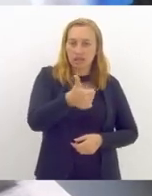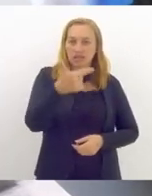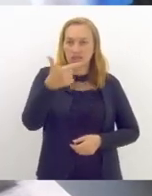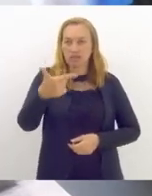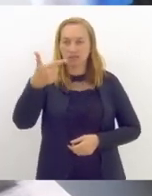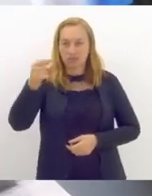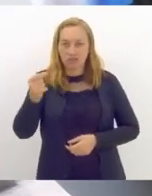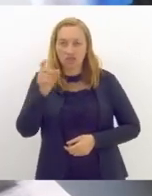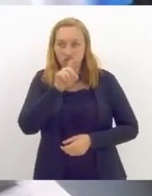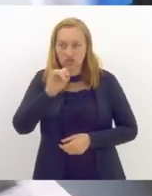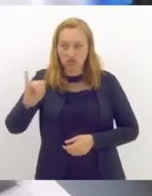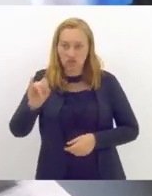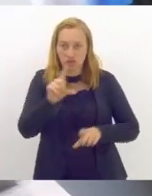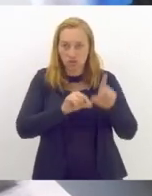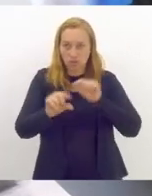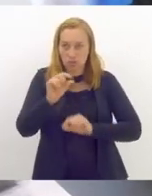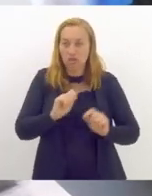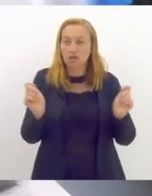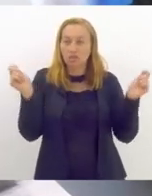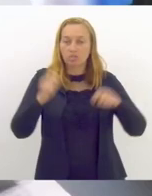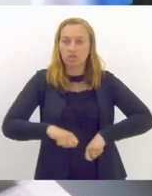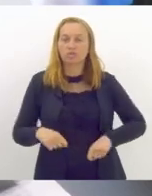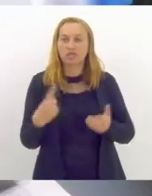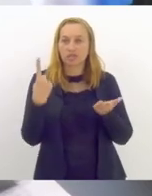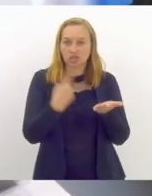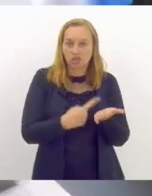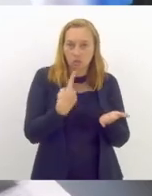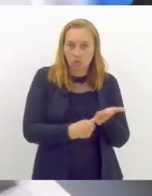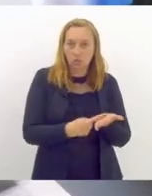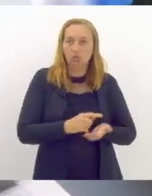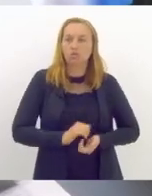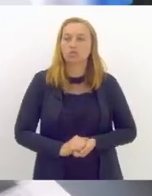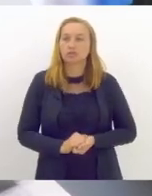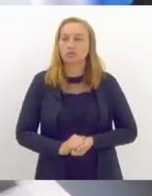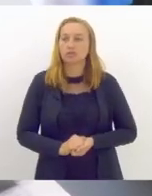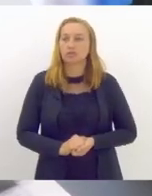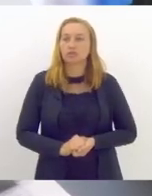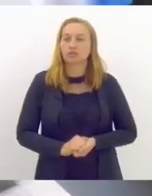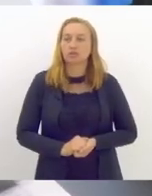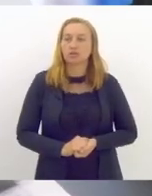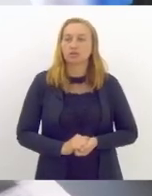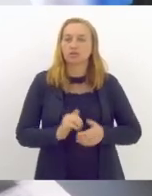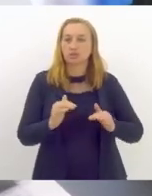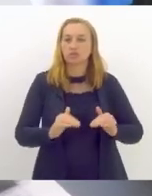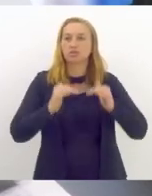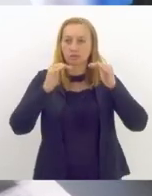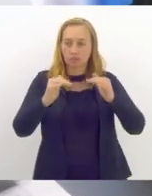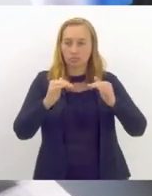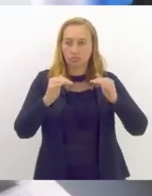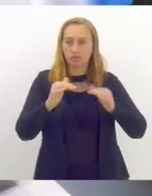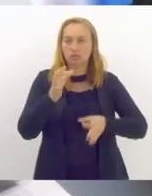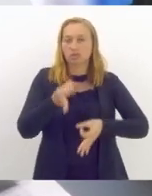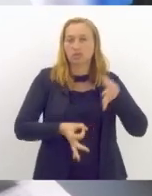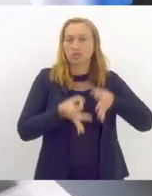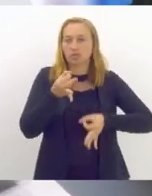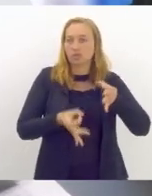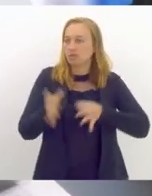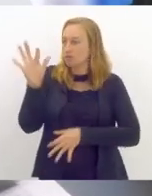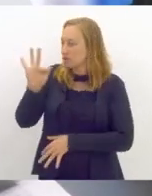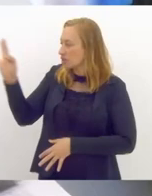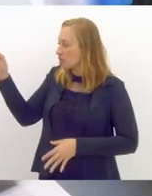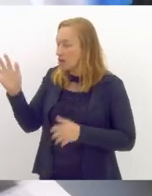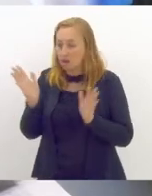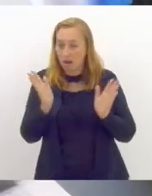e essa possibilidade de acordo foi homologada pelo Supremo Tribunal Federal agora